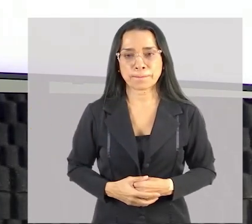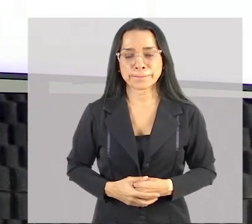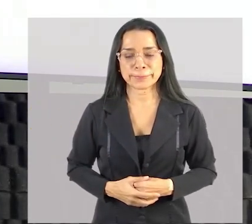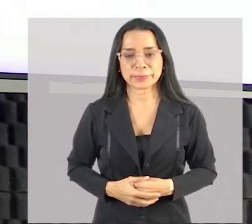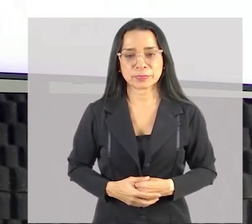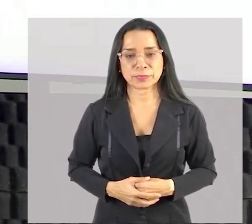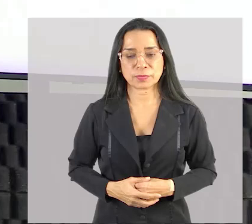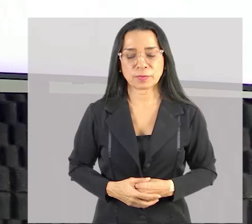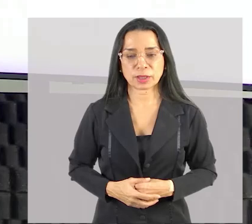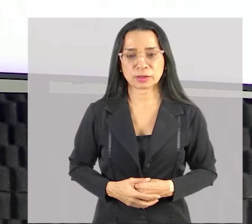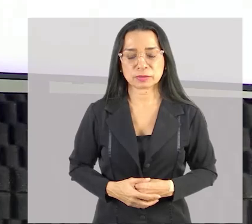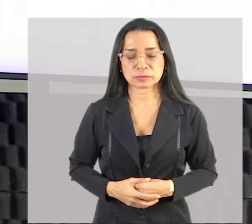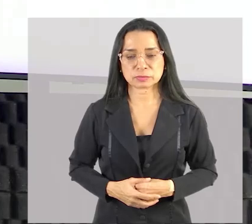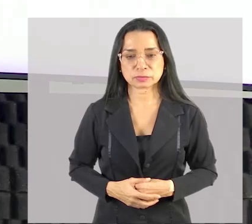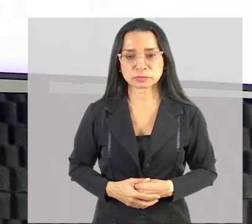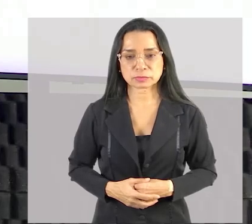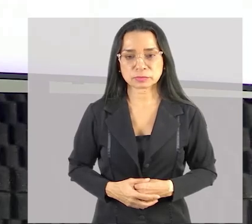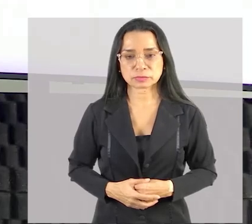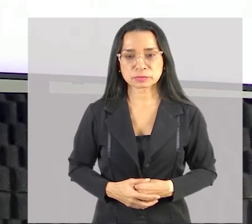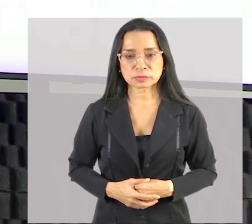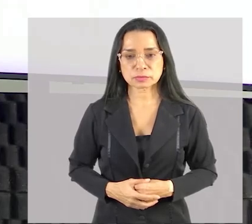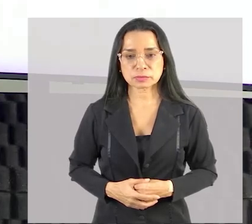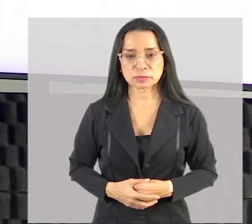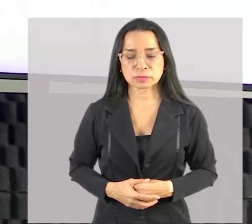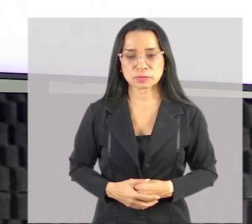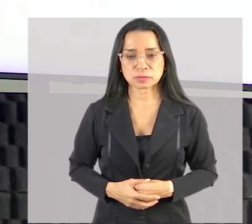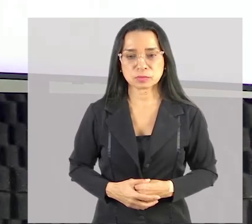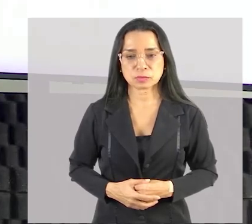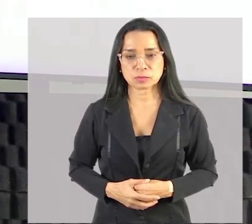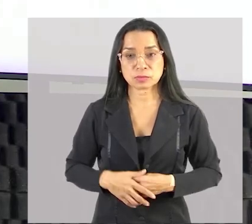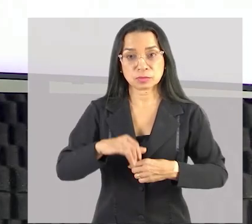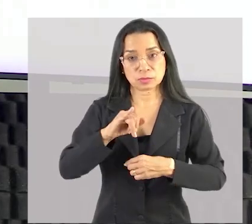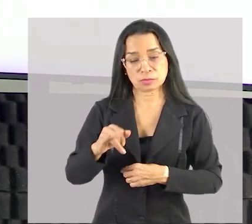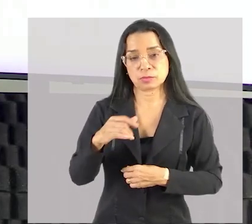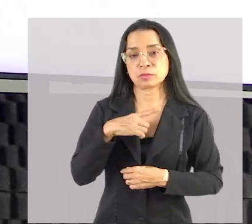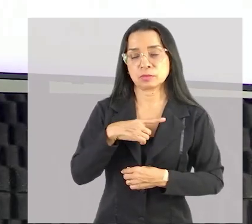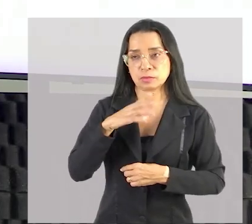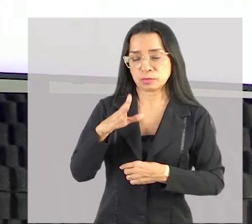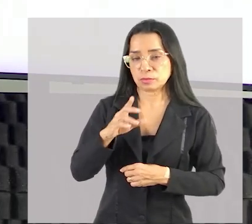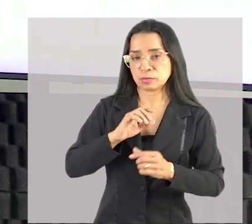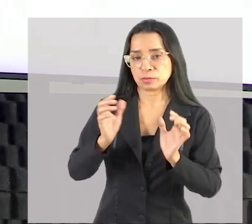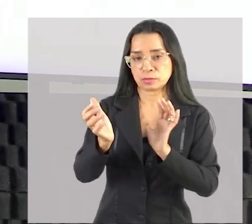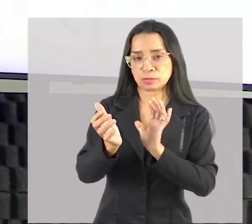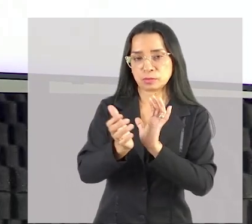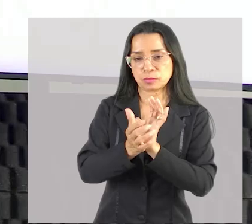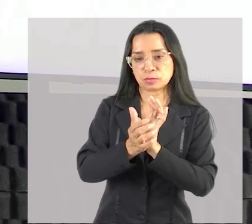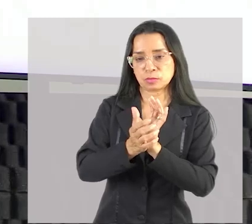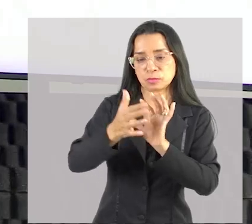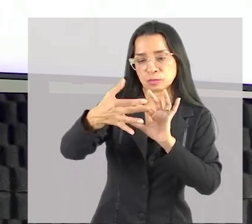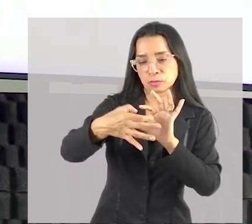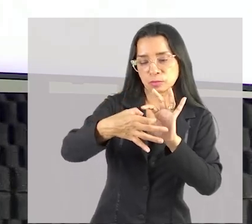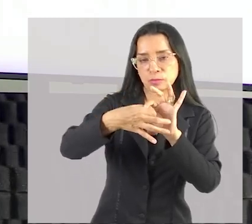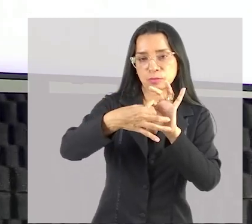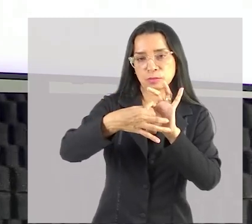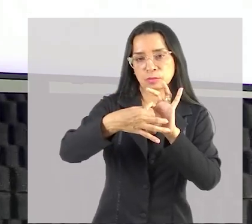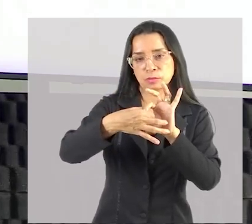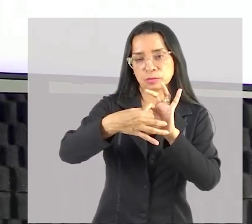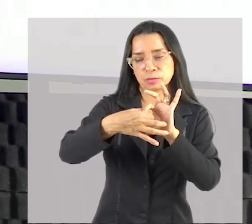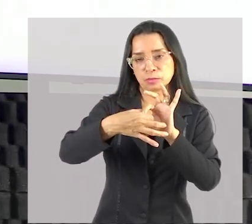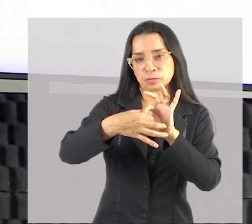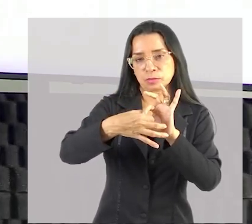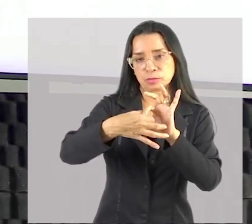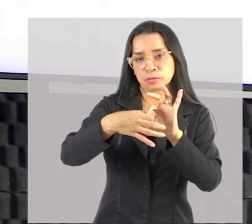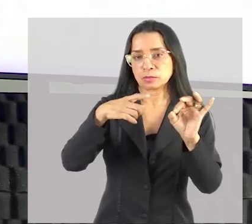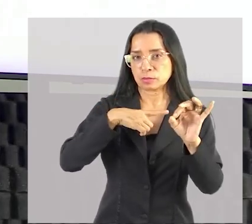Se por acaso no anel aromático já tiver um grupo ligado a ele, por exemplo, aqui já tem um grupo ligado a